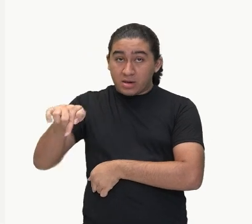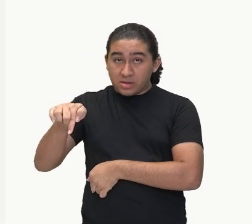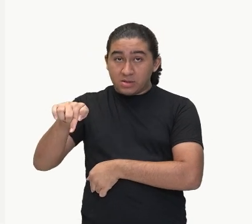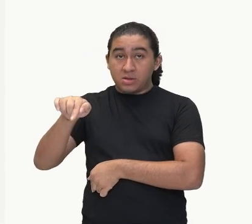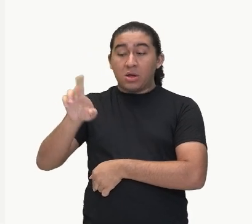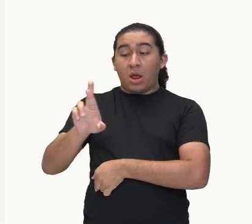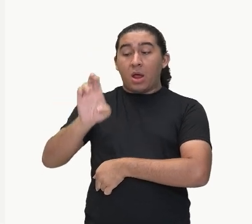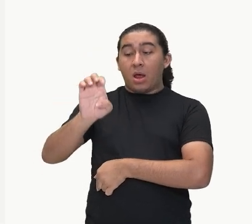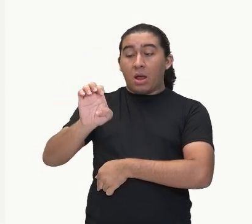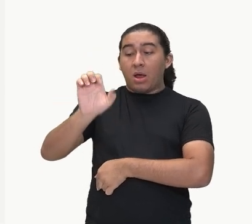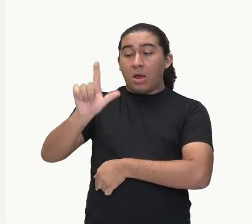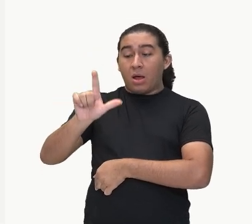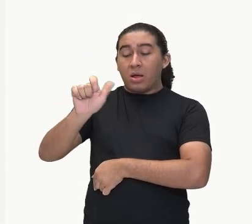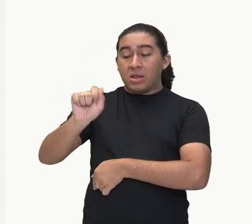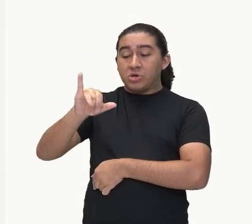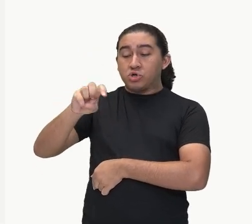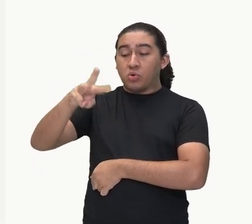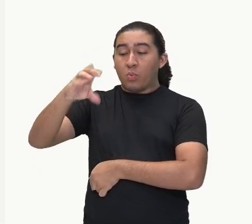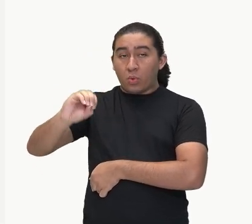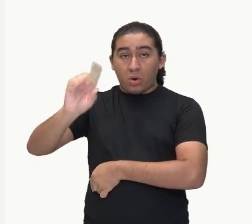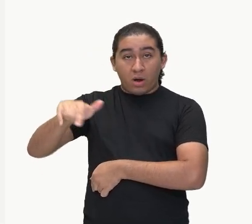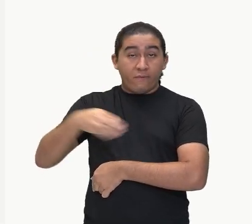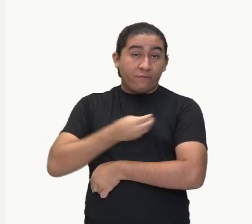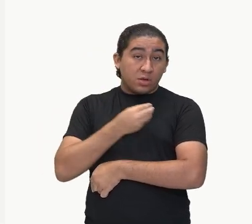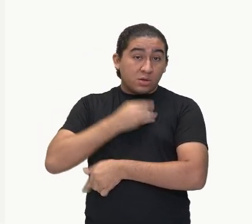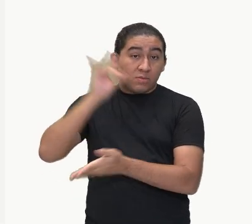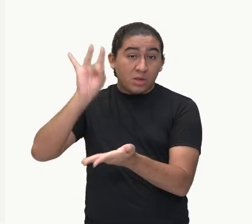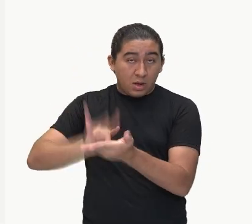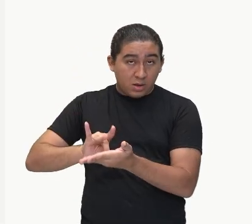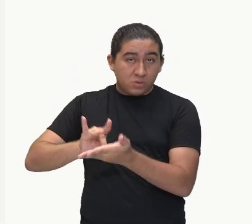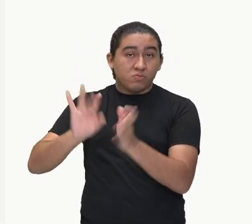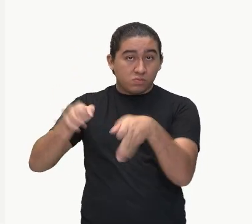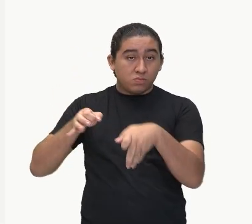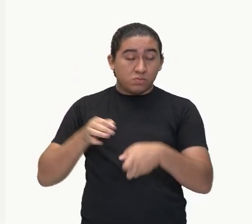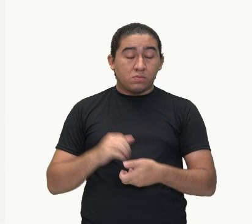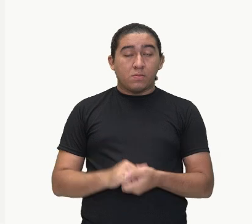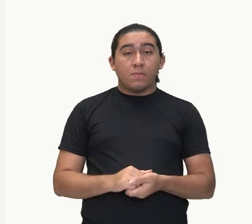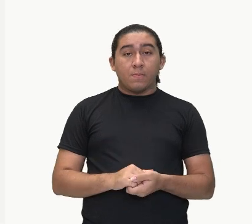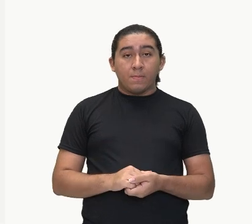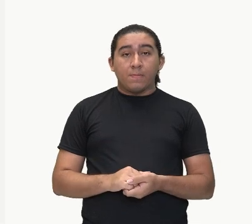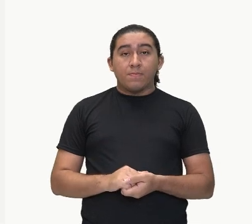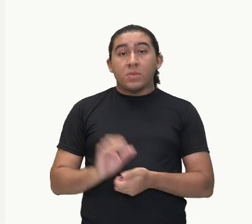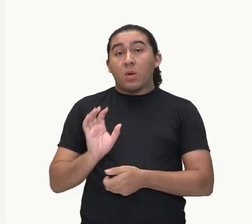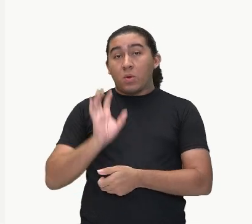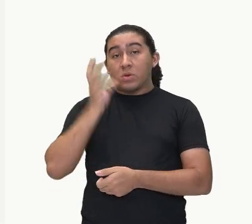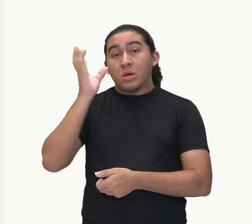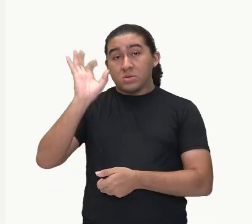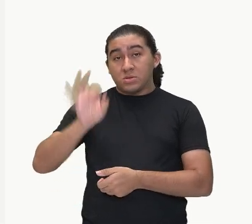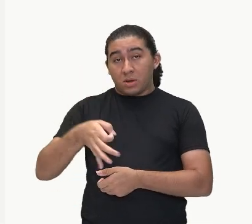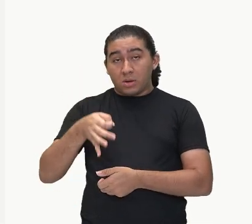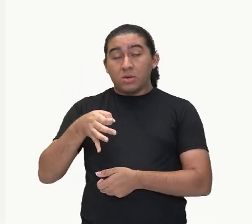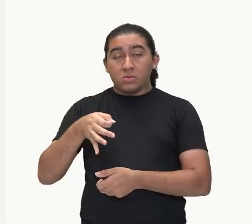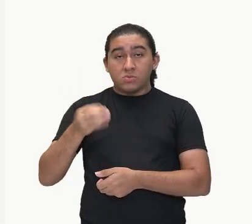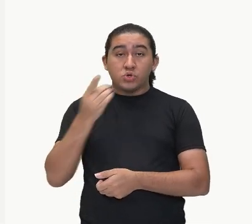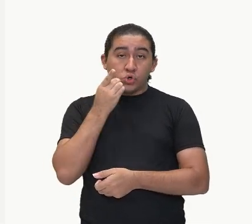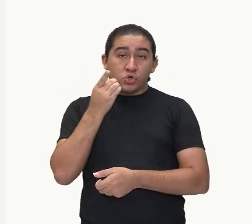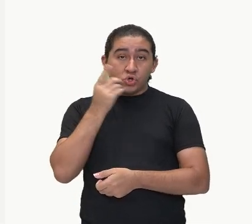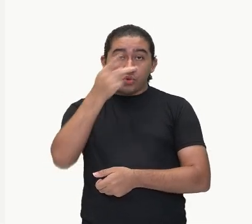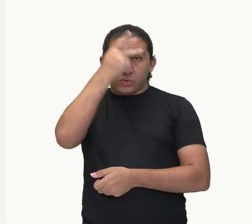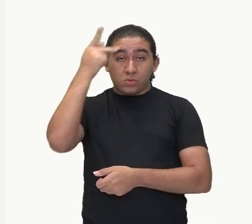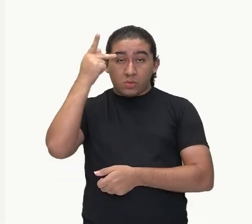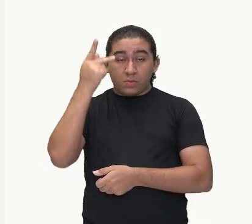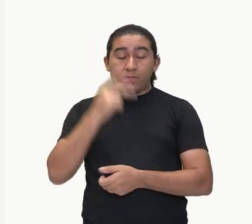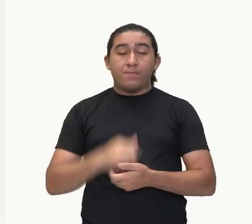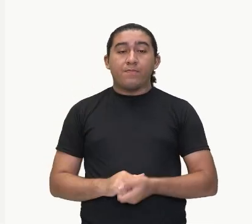em realidade, né? Coisa concreta que acontece mesmo no dia a dia. Então, isso